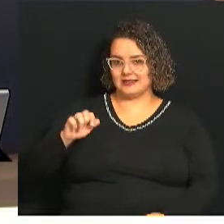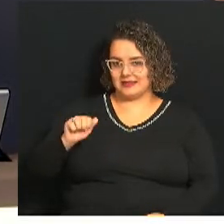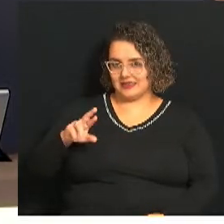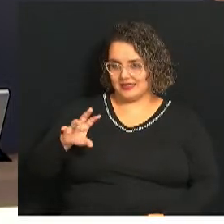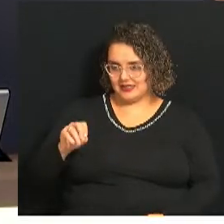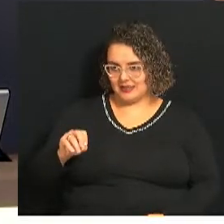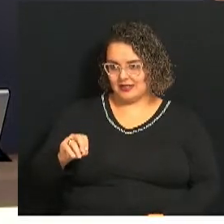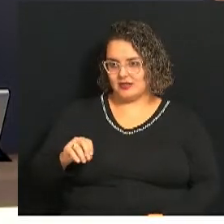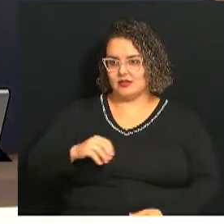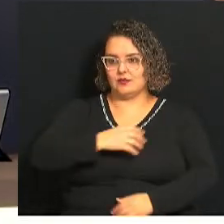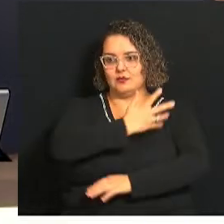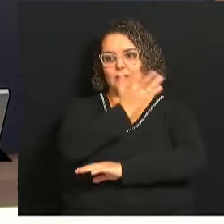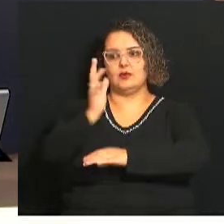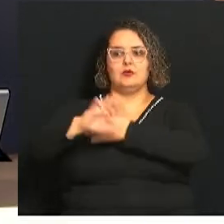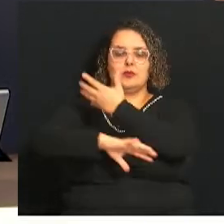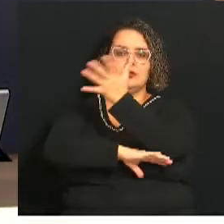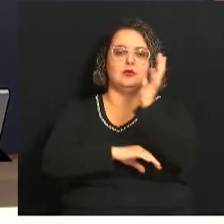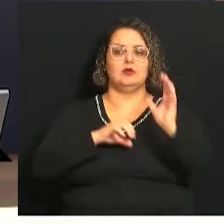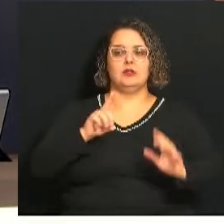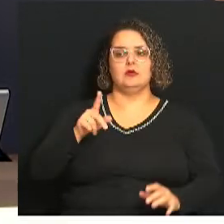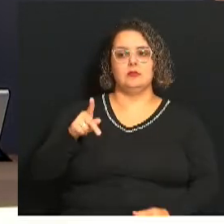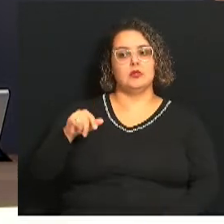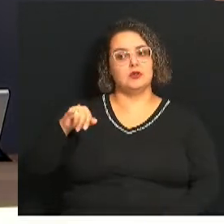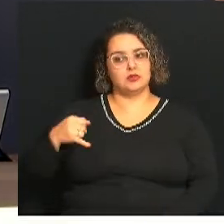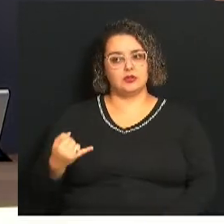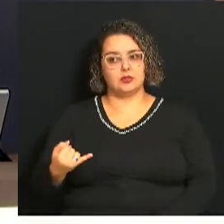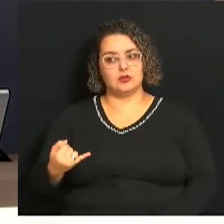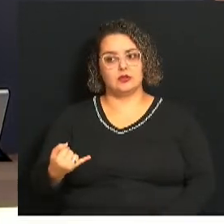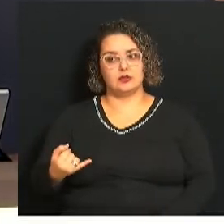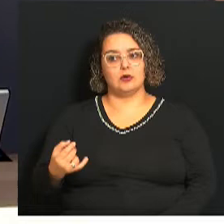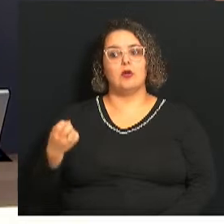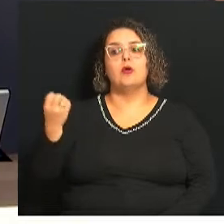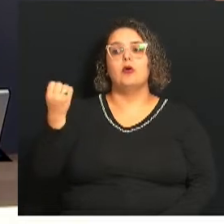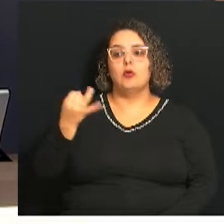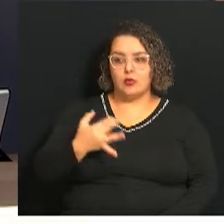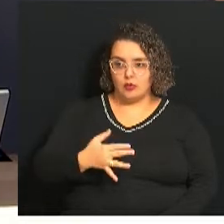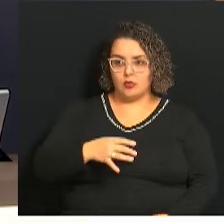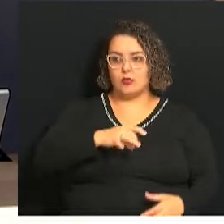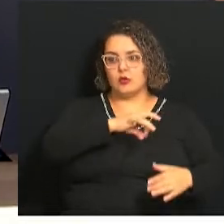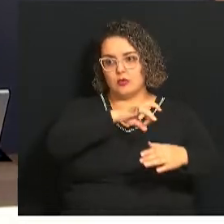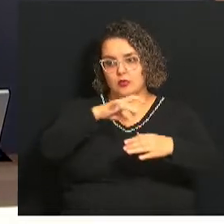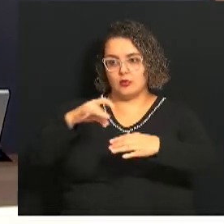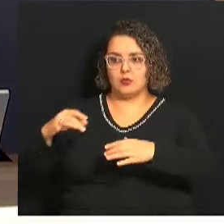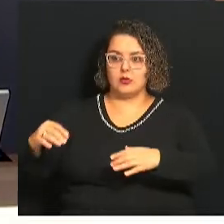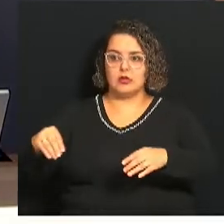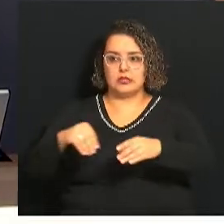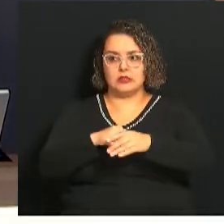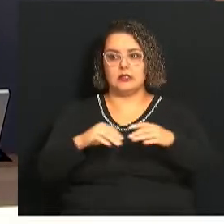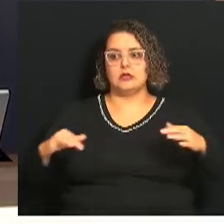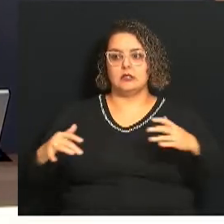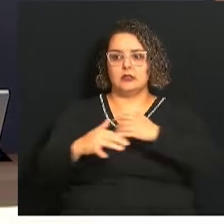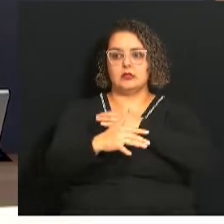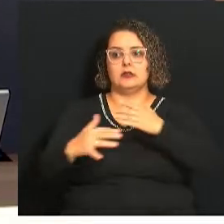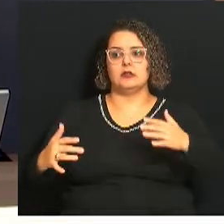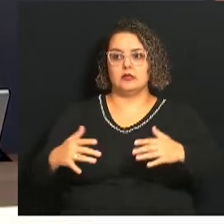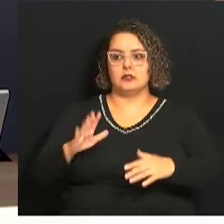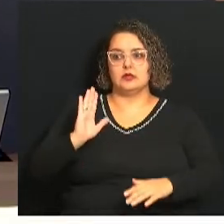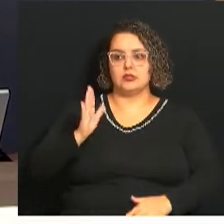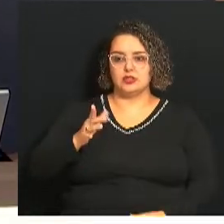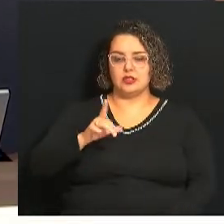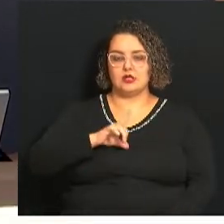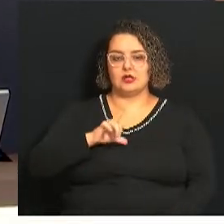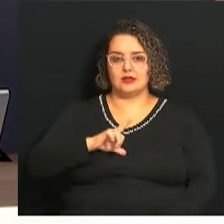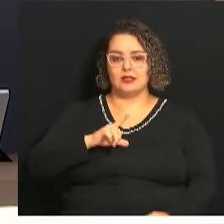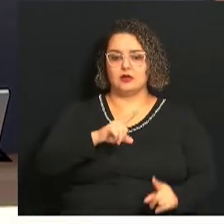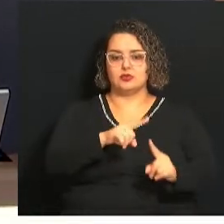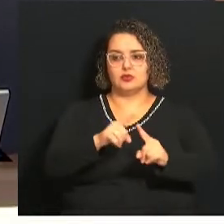executado pelo DPJ. A gente sabe quantas árvores a gente tem no meio urbano e as espécies existentes, né?